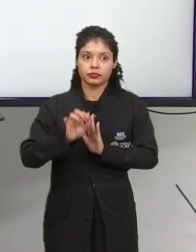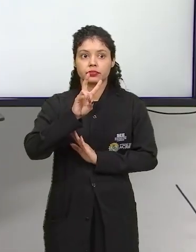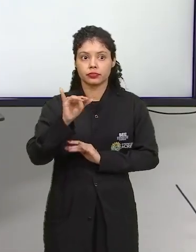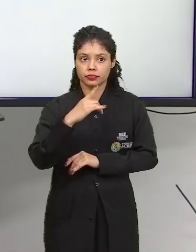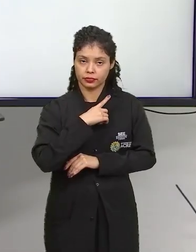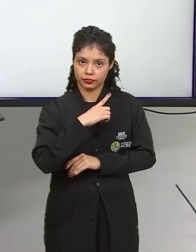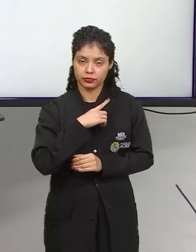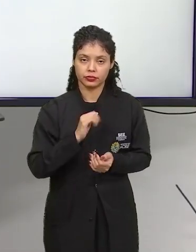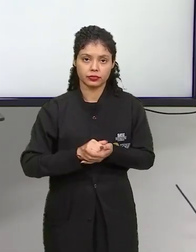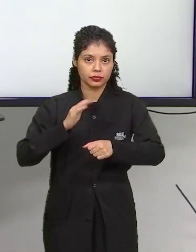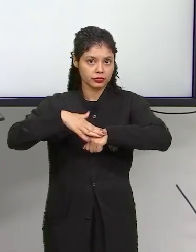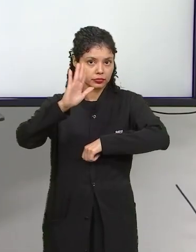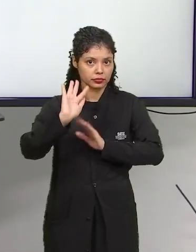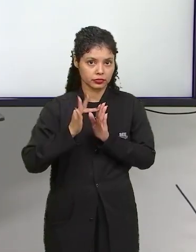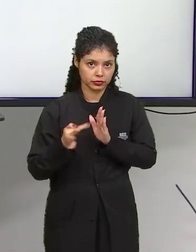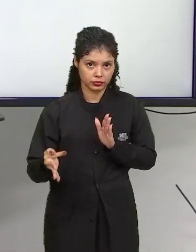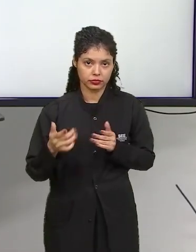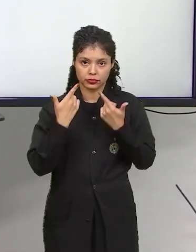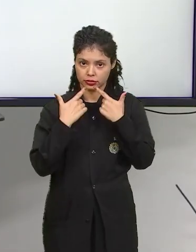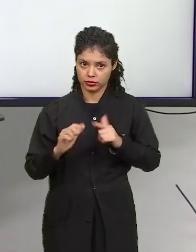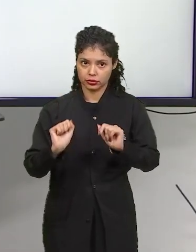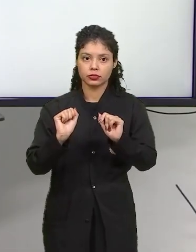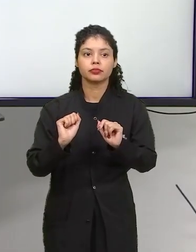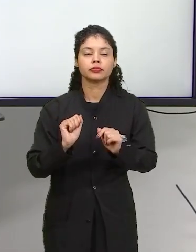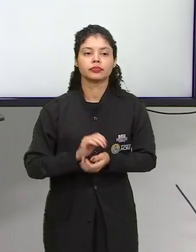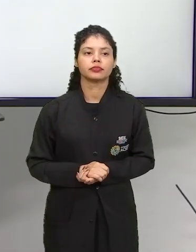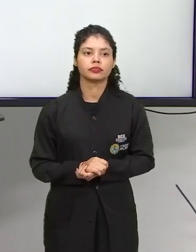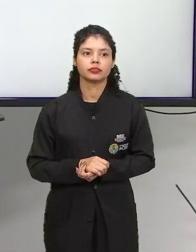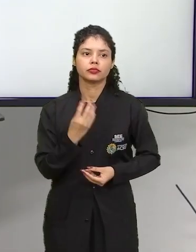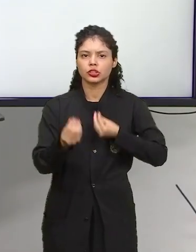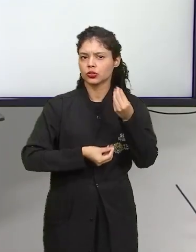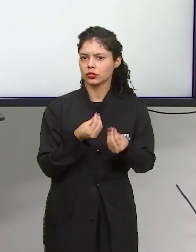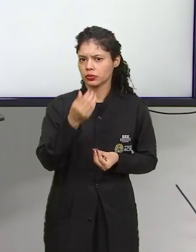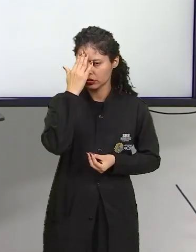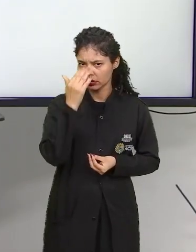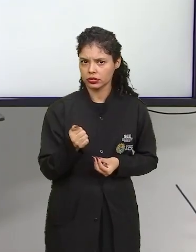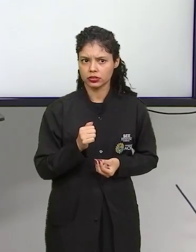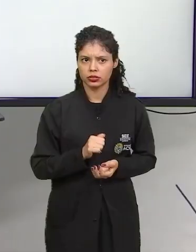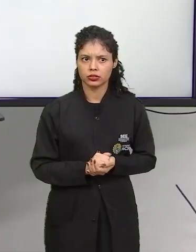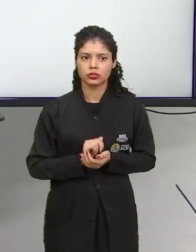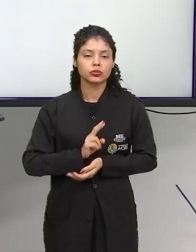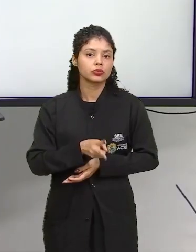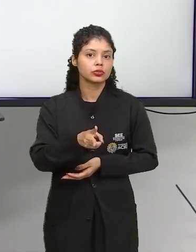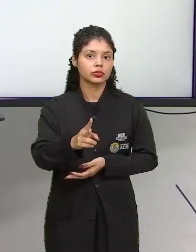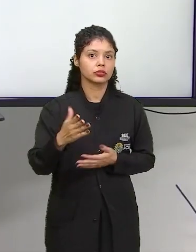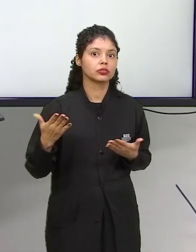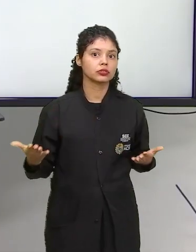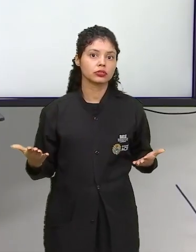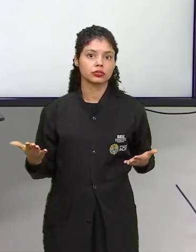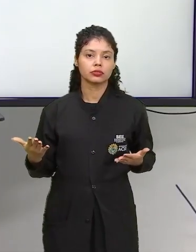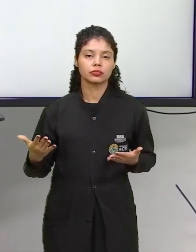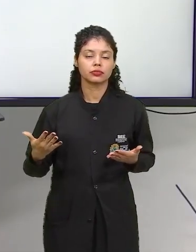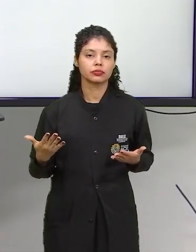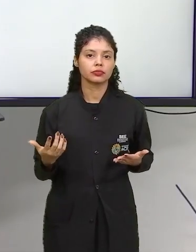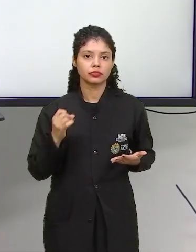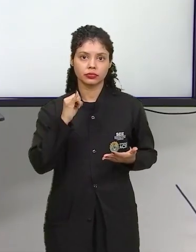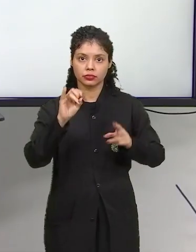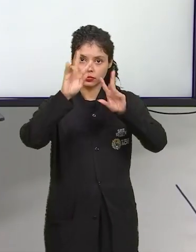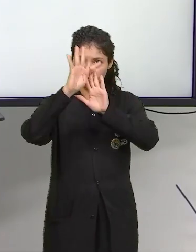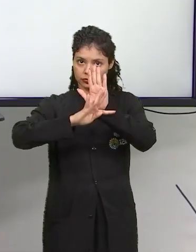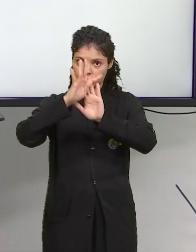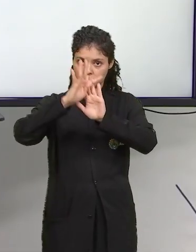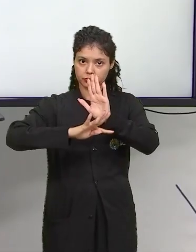ter mais de uma função da linguagem? Isso é muito comum. Como que eu sei qual que predomina? Se um